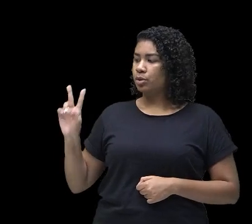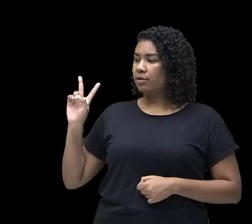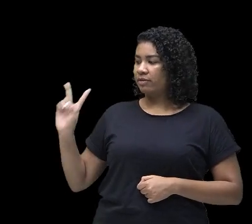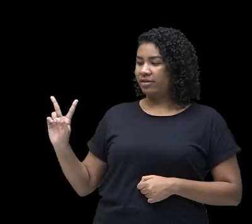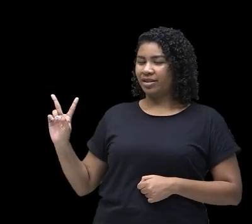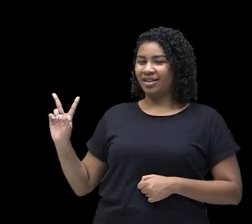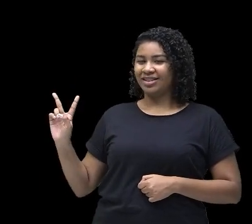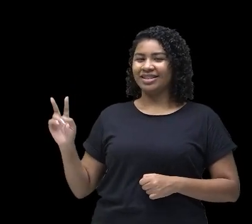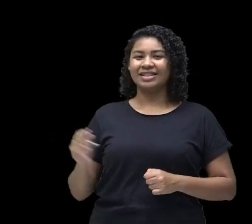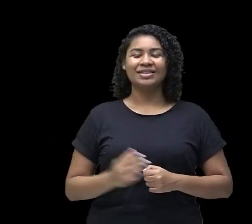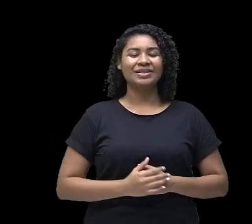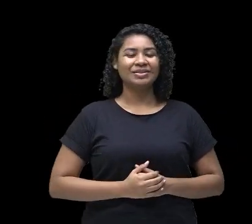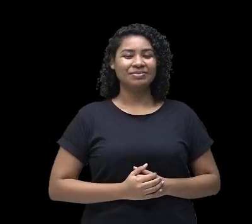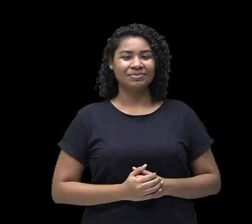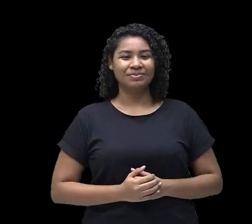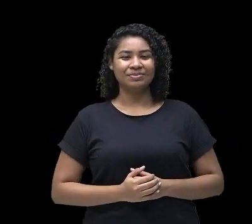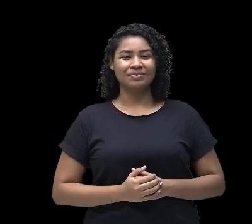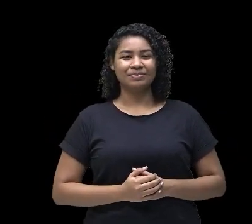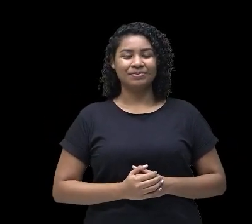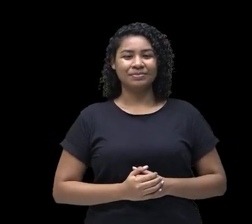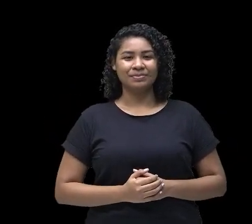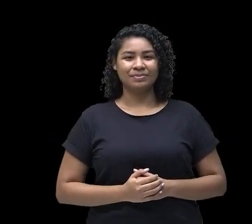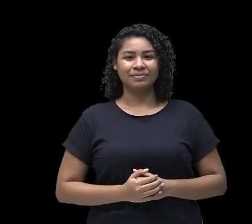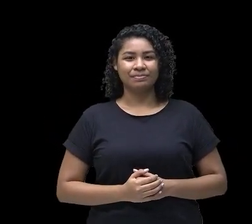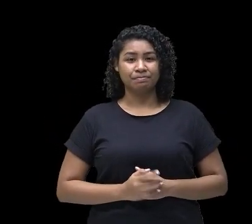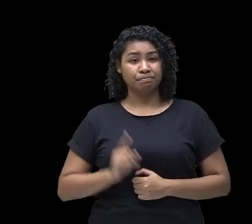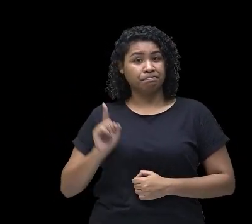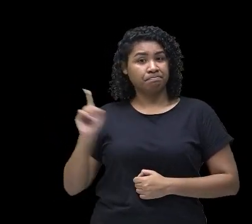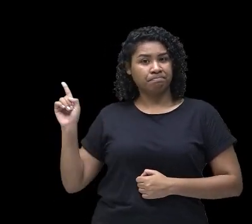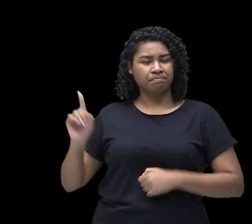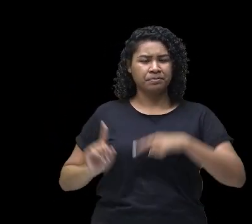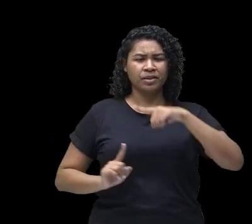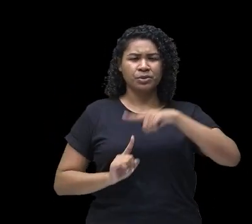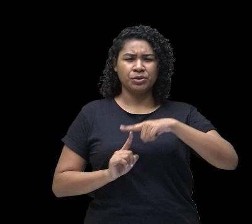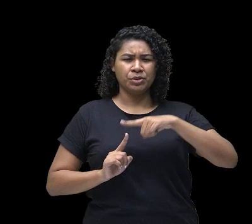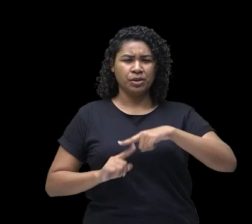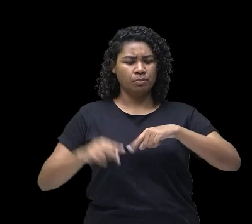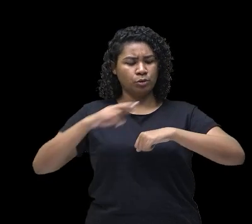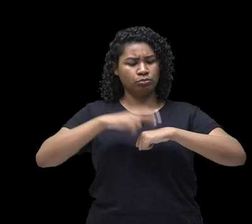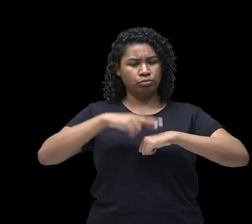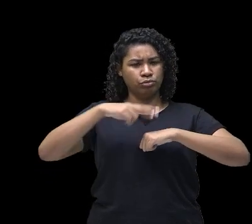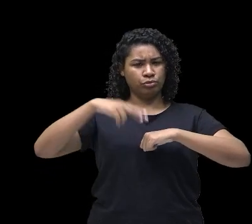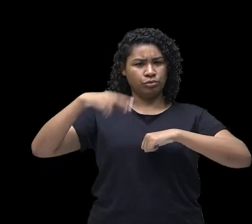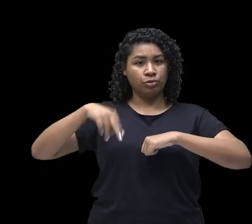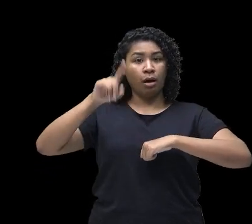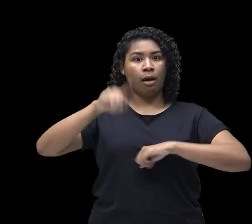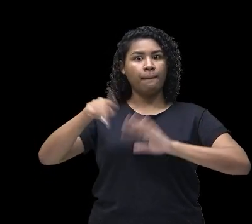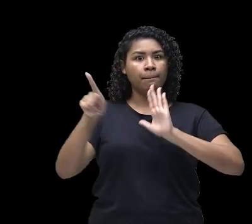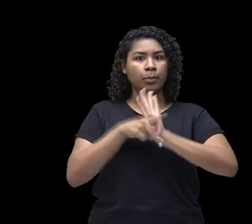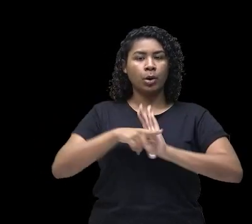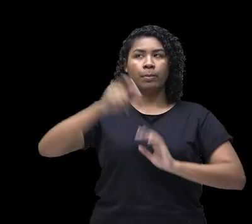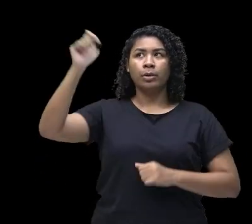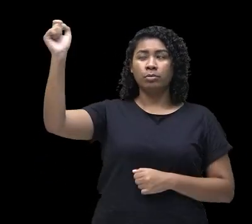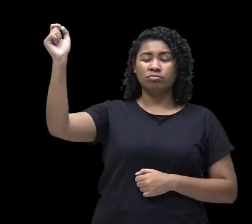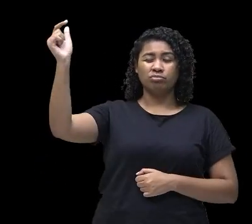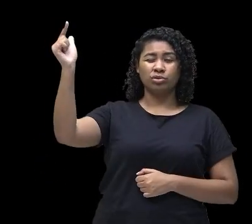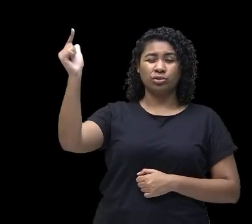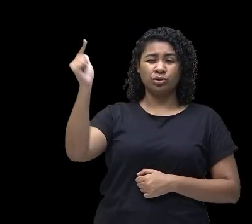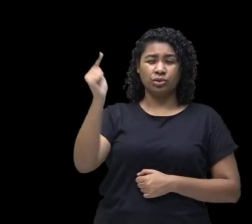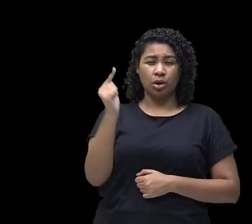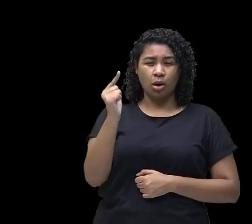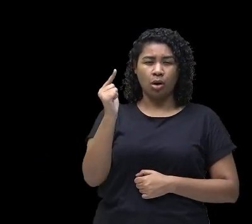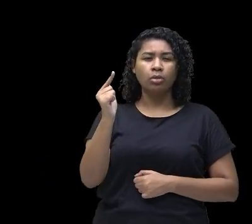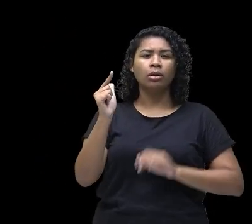radiação UV. Essa radiação, ela é emitida pelo Sol e é uma radiação que nós